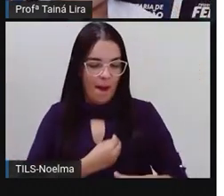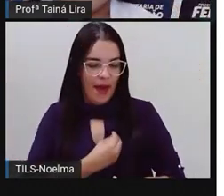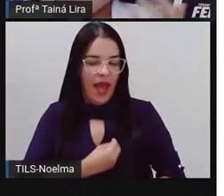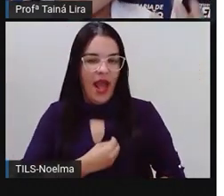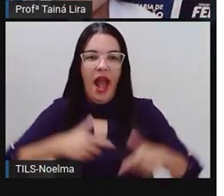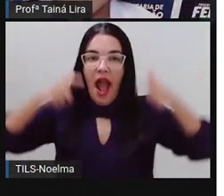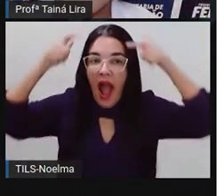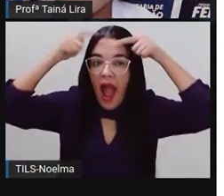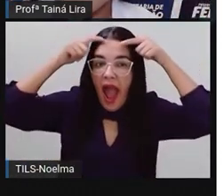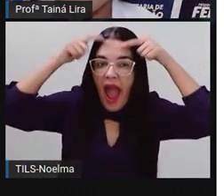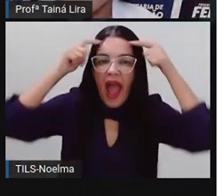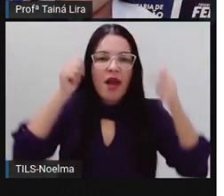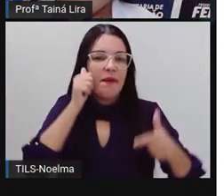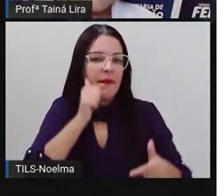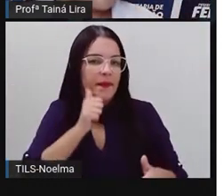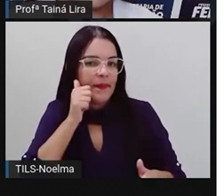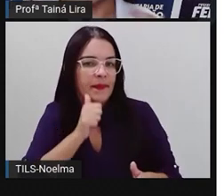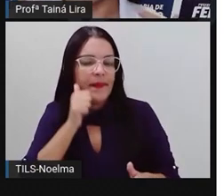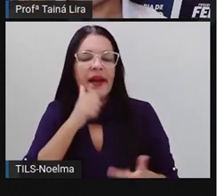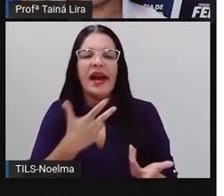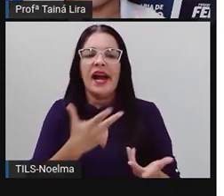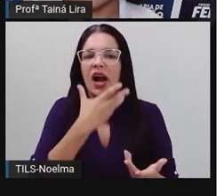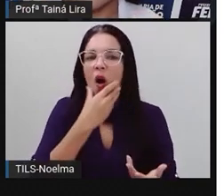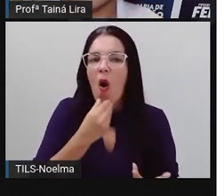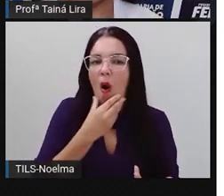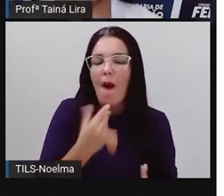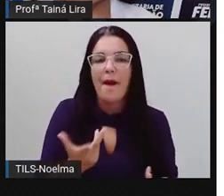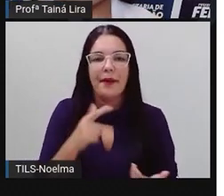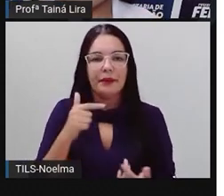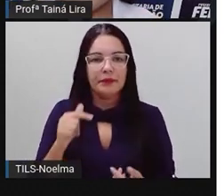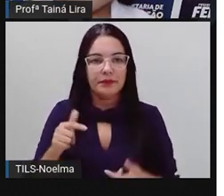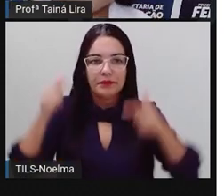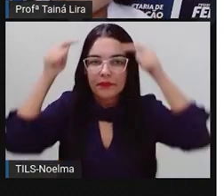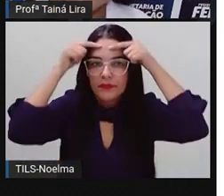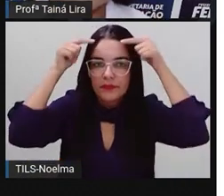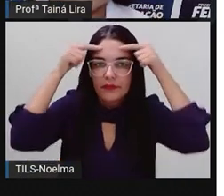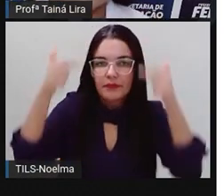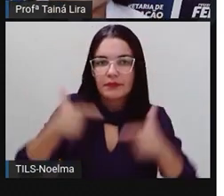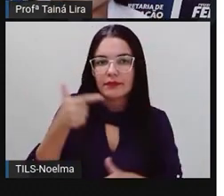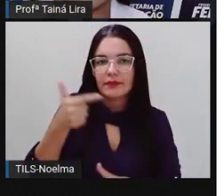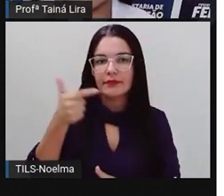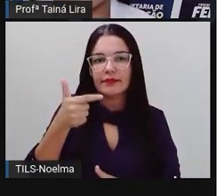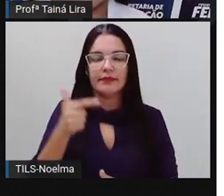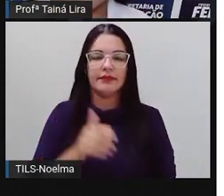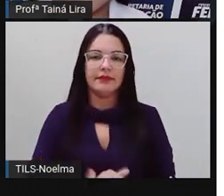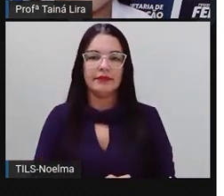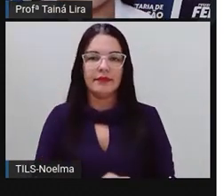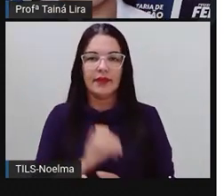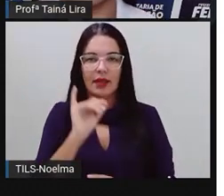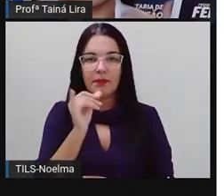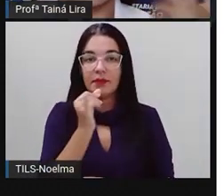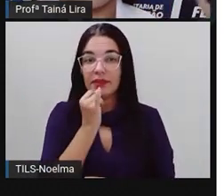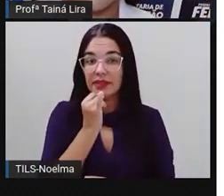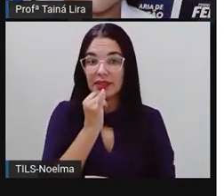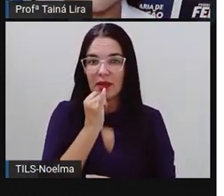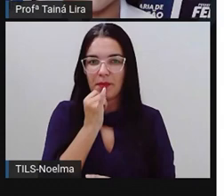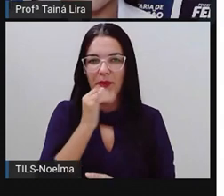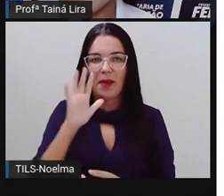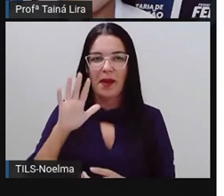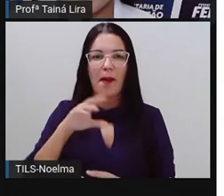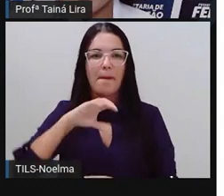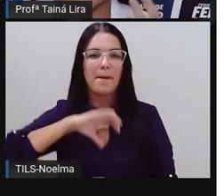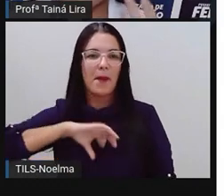rainhas princesas Tá bom então não era só lá nos países da Europa como por exemplo Portugal